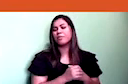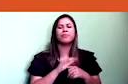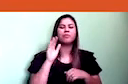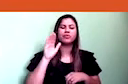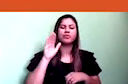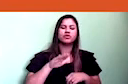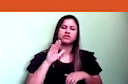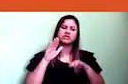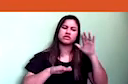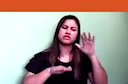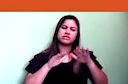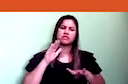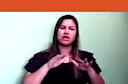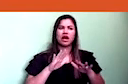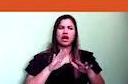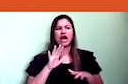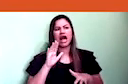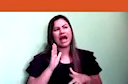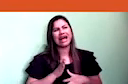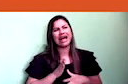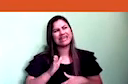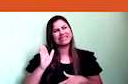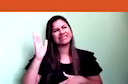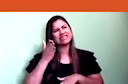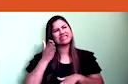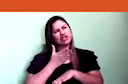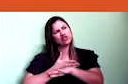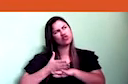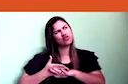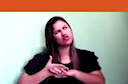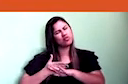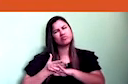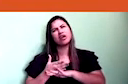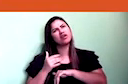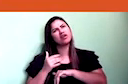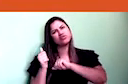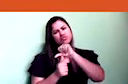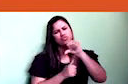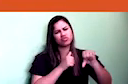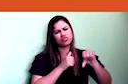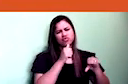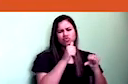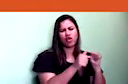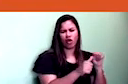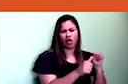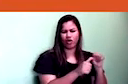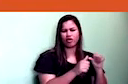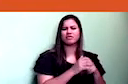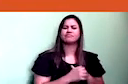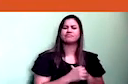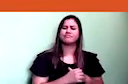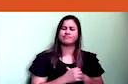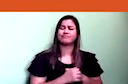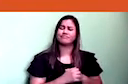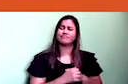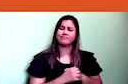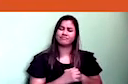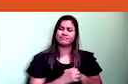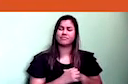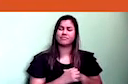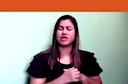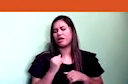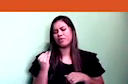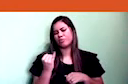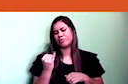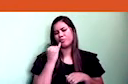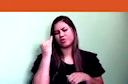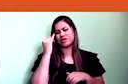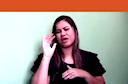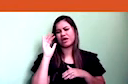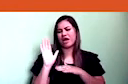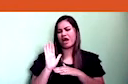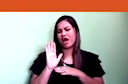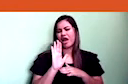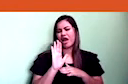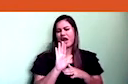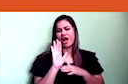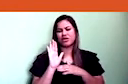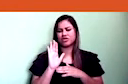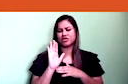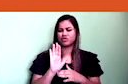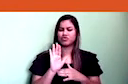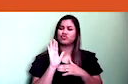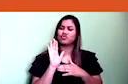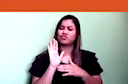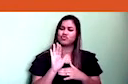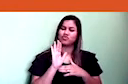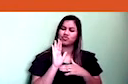caminho, faça um caminho diferente. Se você fazia uma coisa do mesmo jeito, tente fazer de outra forma, né? São coisas,